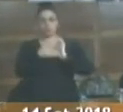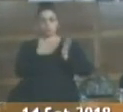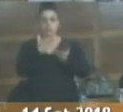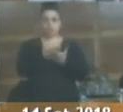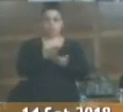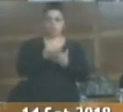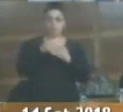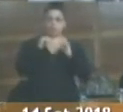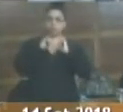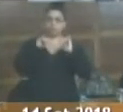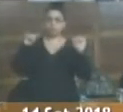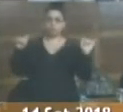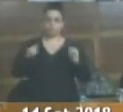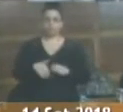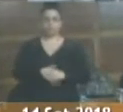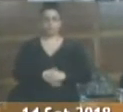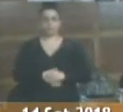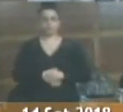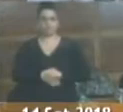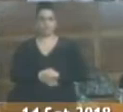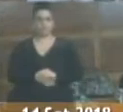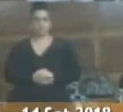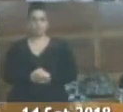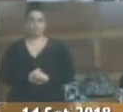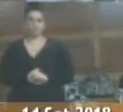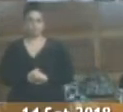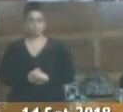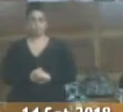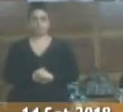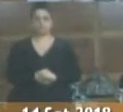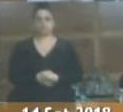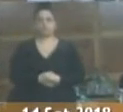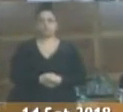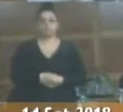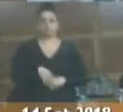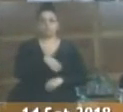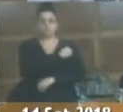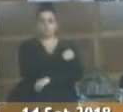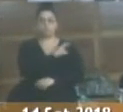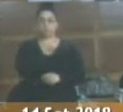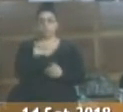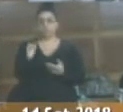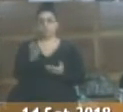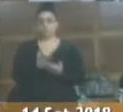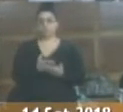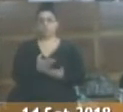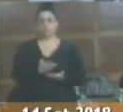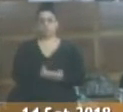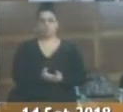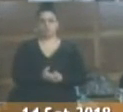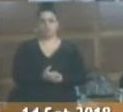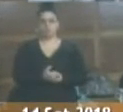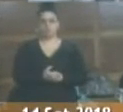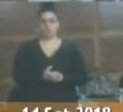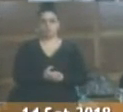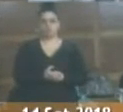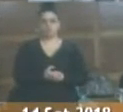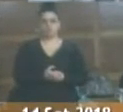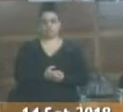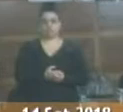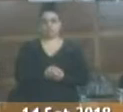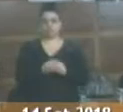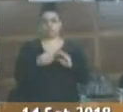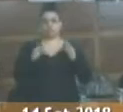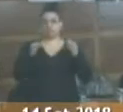e trabalho científico. Os alunos vão estudar no segundo andar a parte teórica e no primeiro andar eles